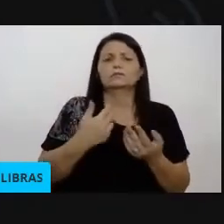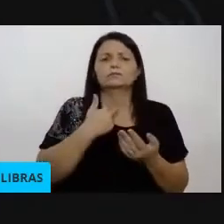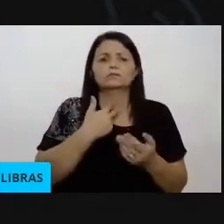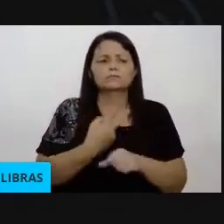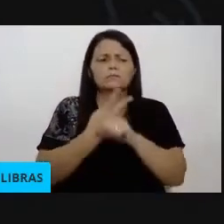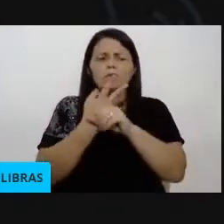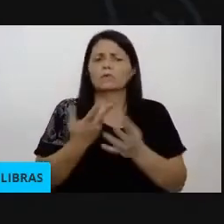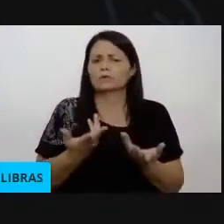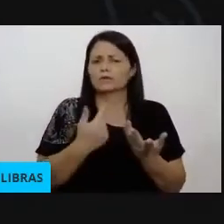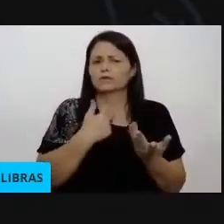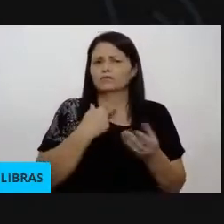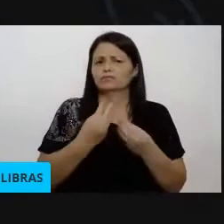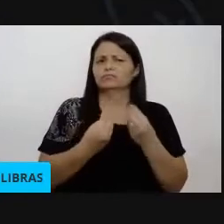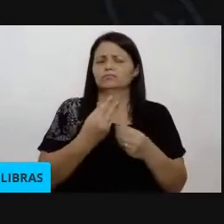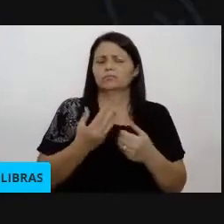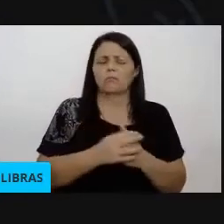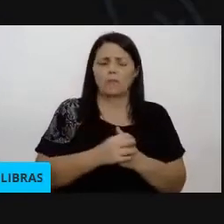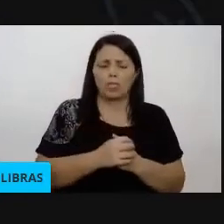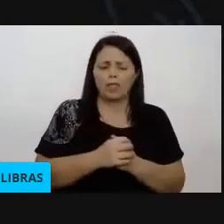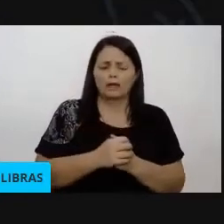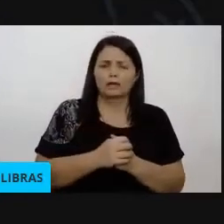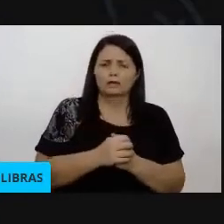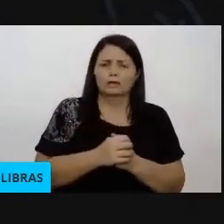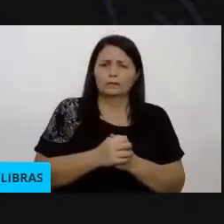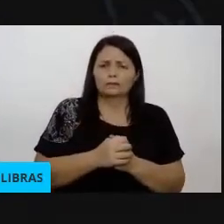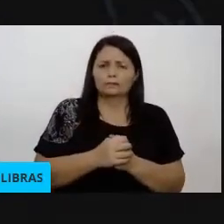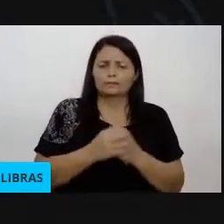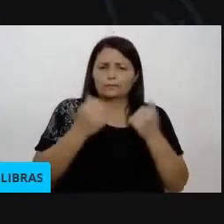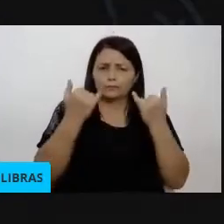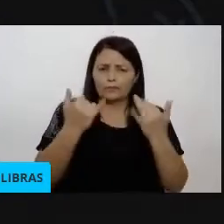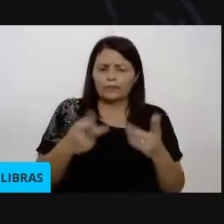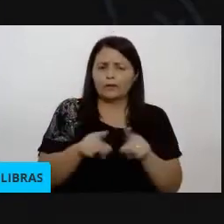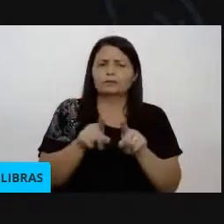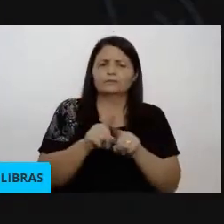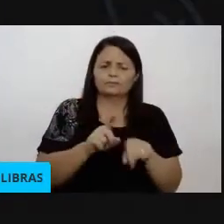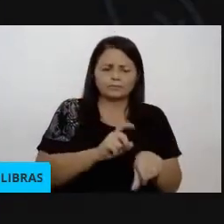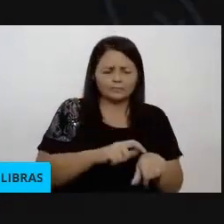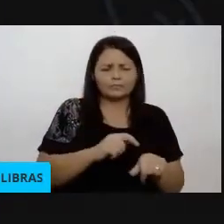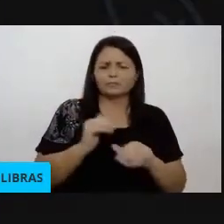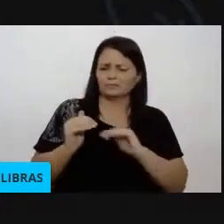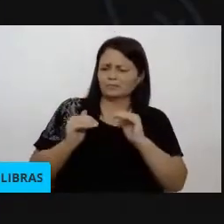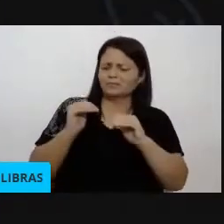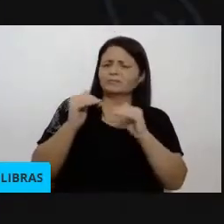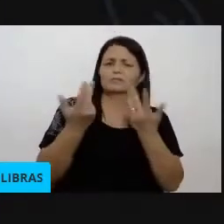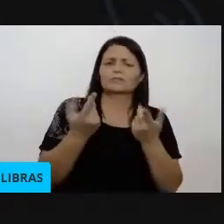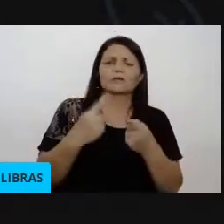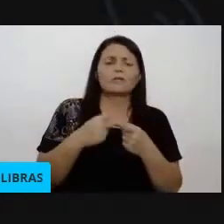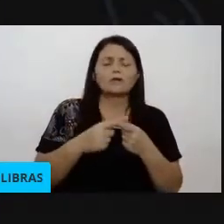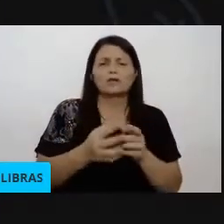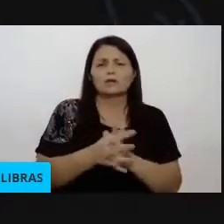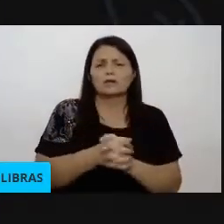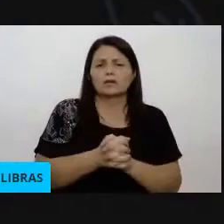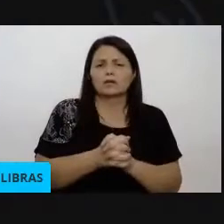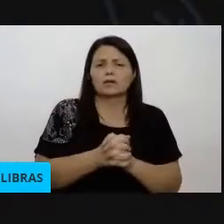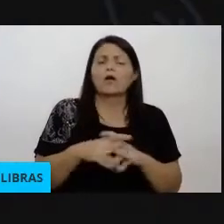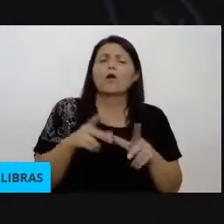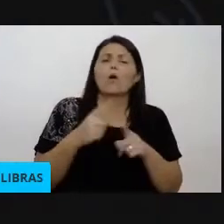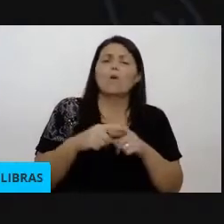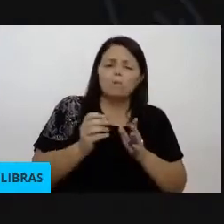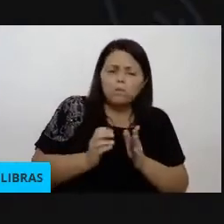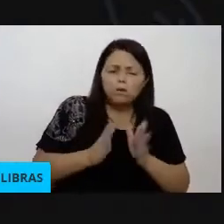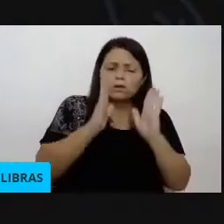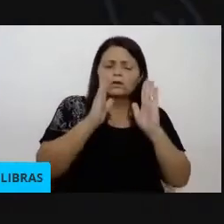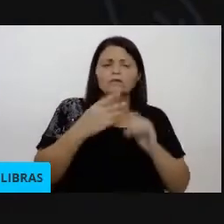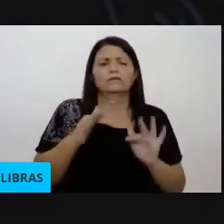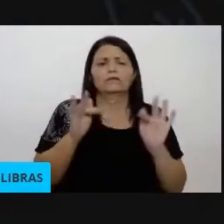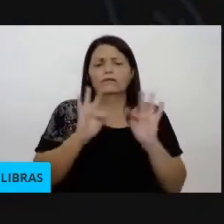busquem isso. Eu não busco isso nem para os meus filhos. Eu digo assim, que tem um desenvolvimento típico. Por quê? Porque o caminho é a felicidade,